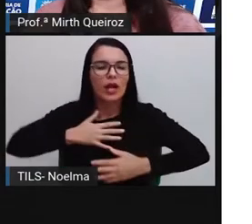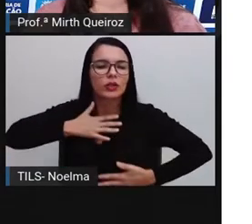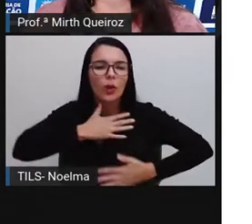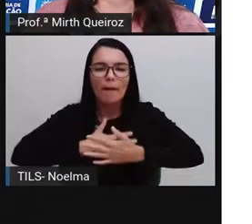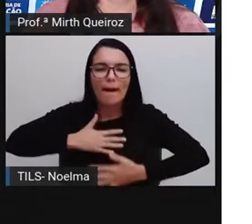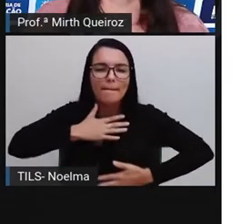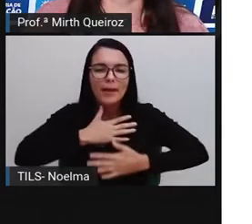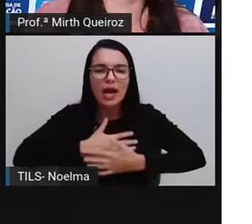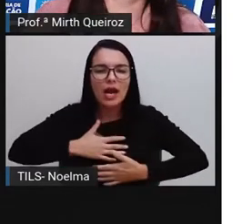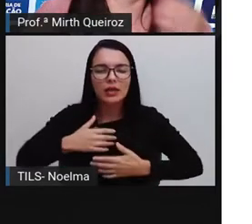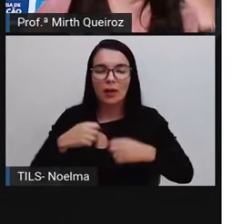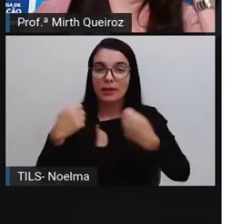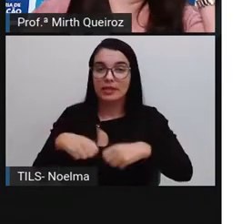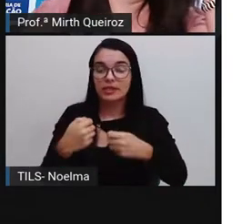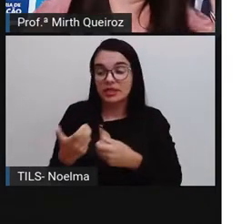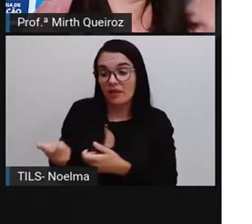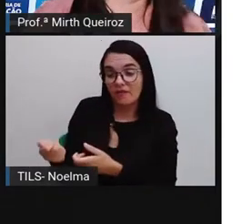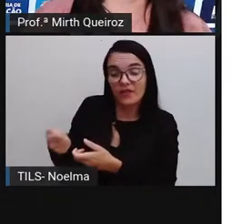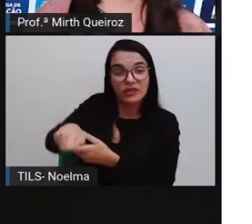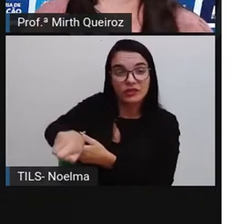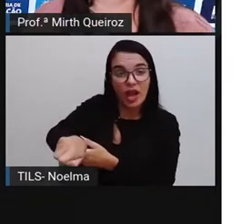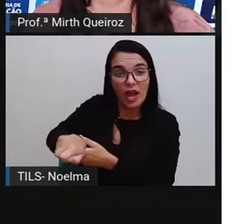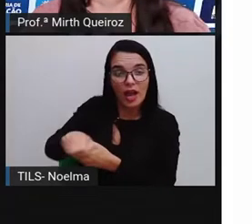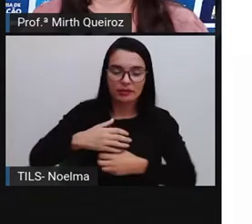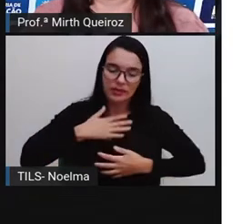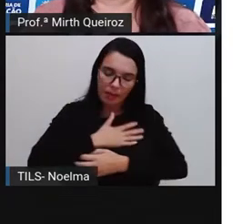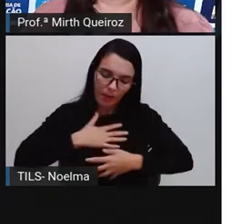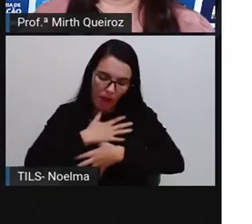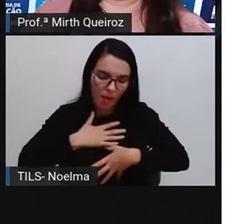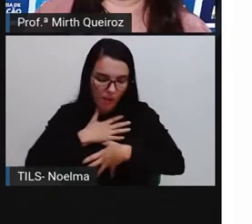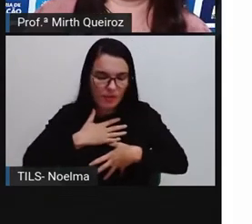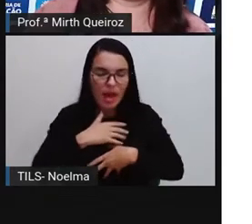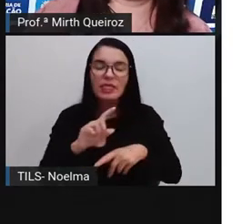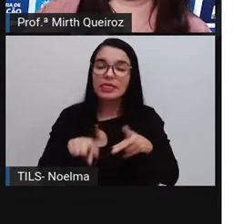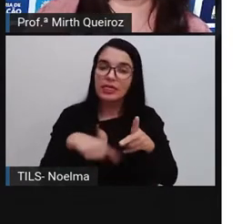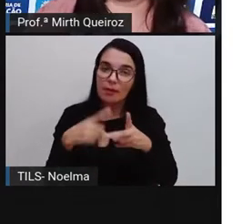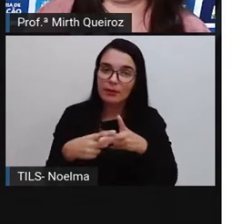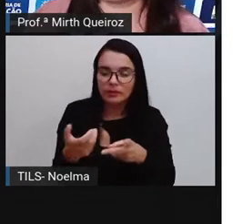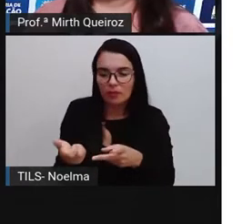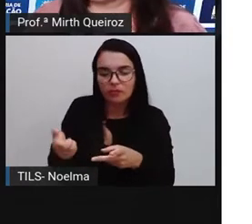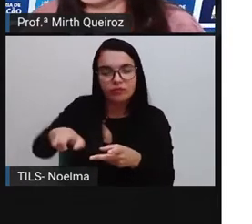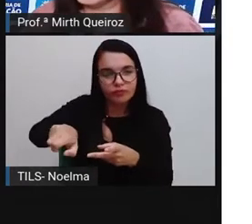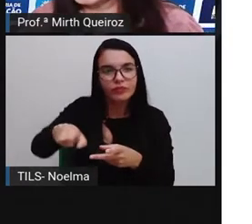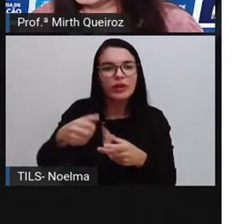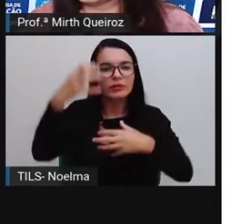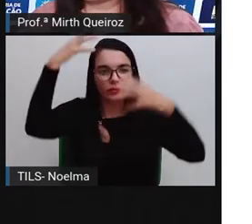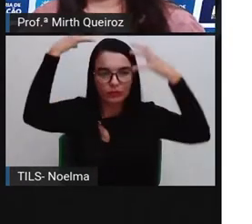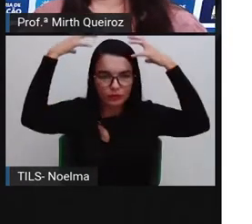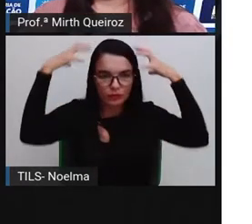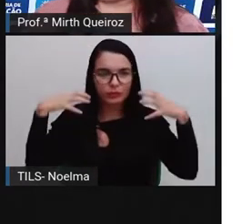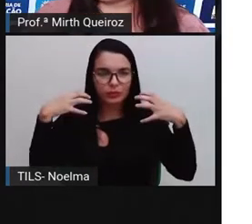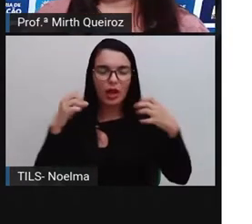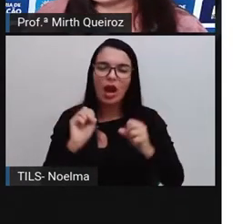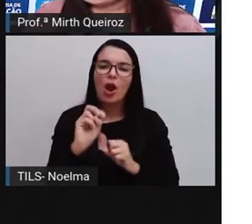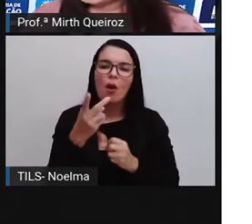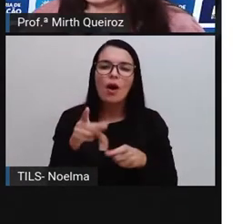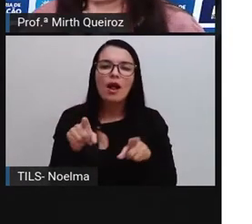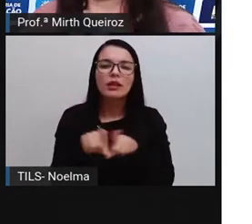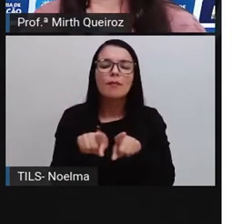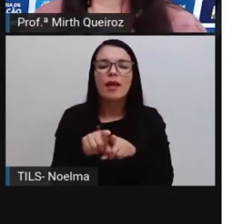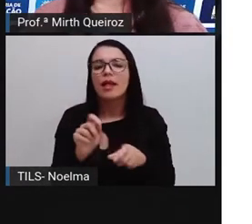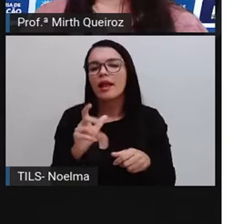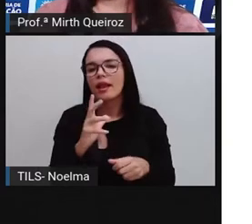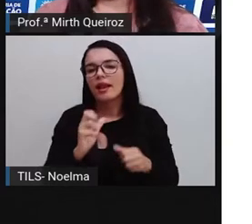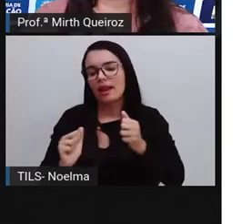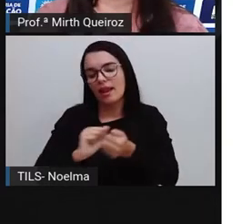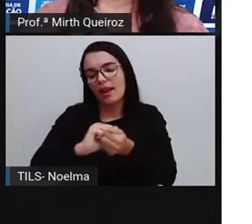né quando a gente vai lavar a calçada com mangueira o carro com